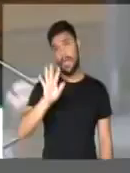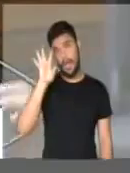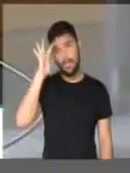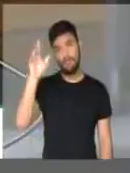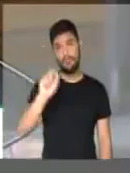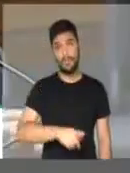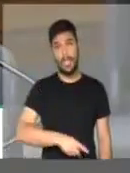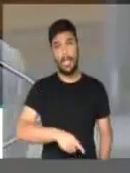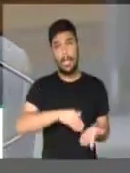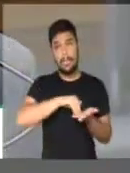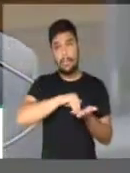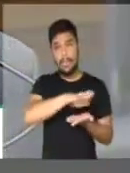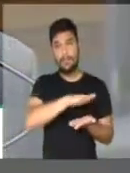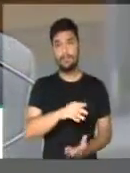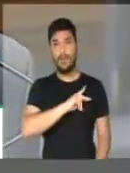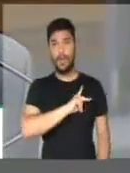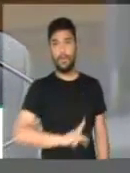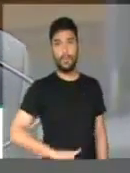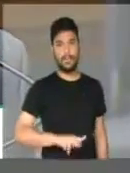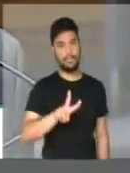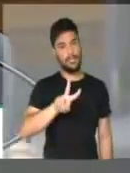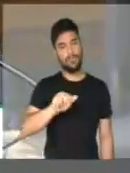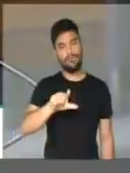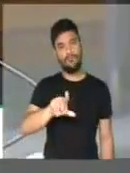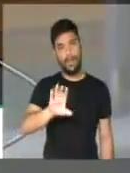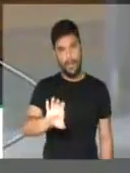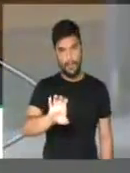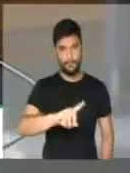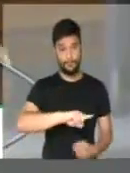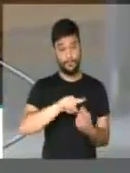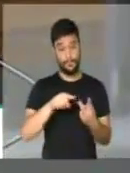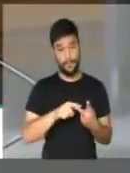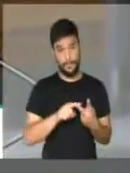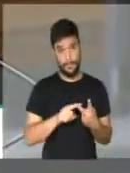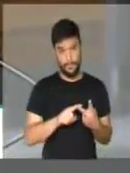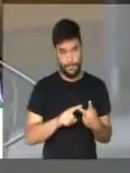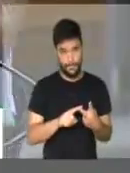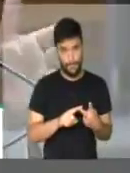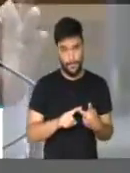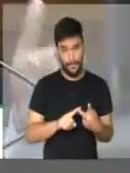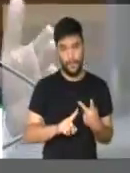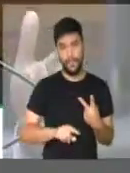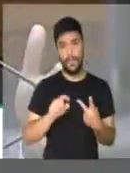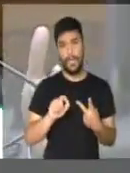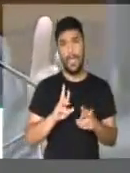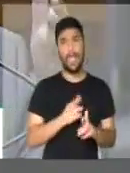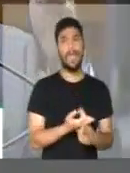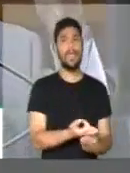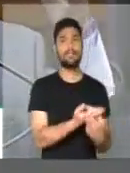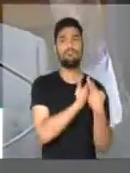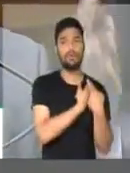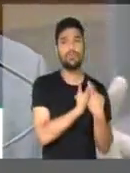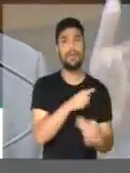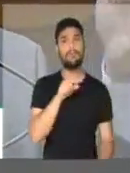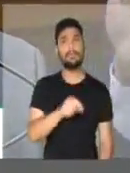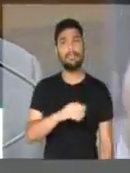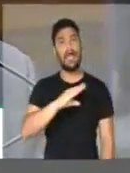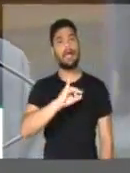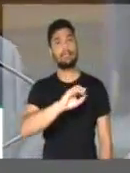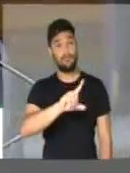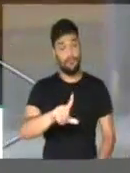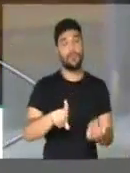a demissão do presidente da vale a segunda delas é a responsabilização civil